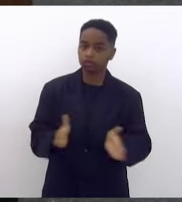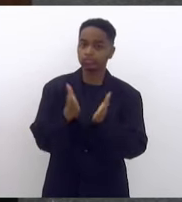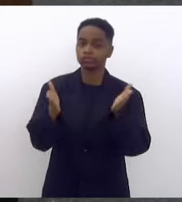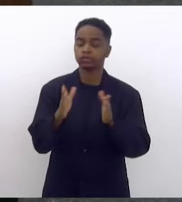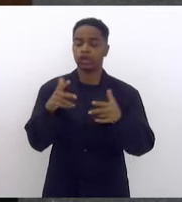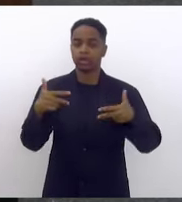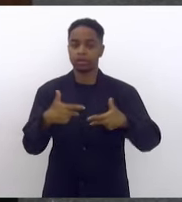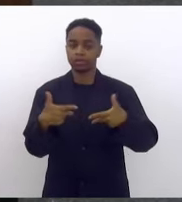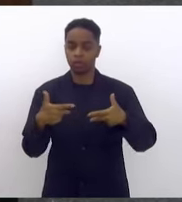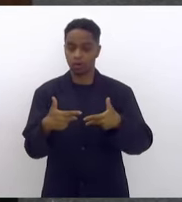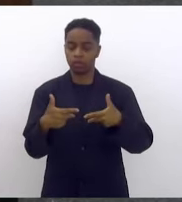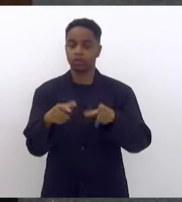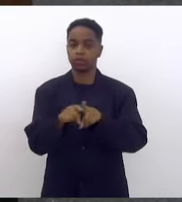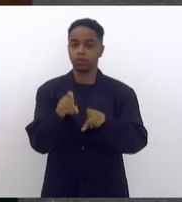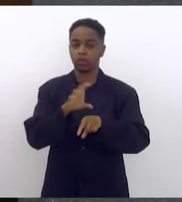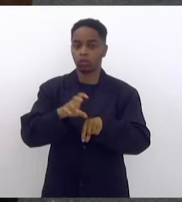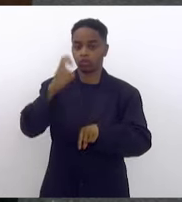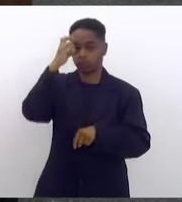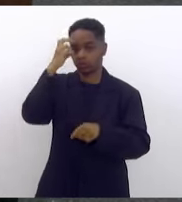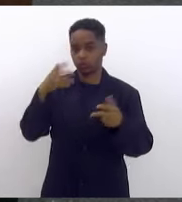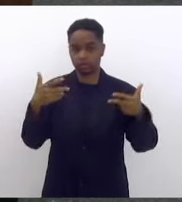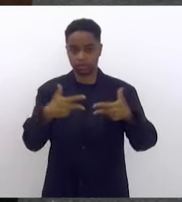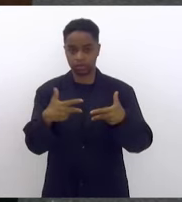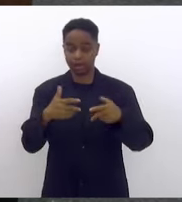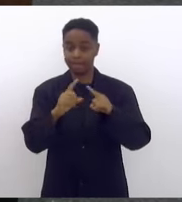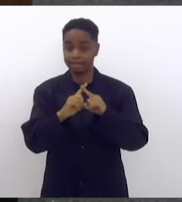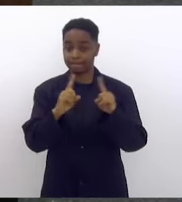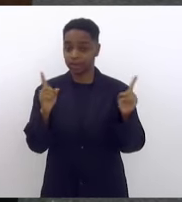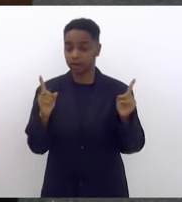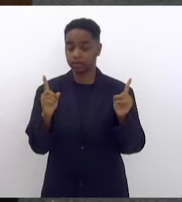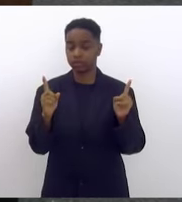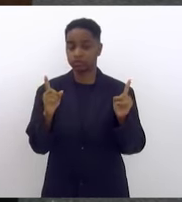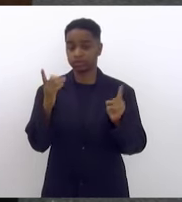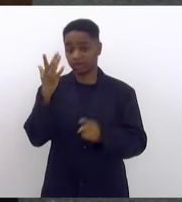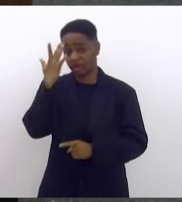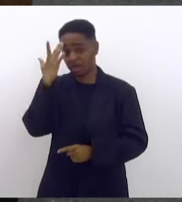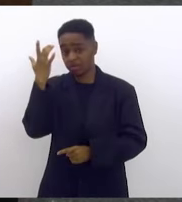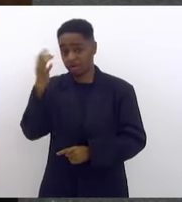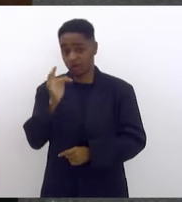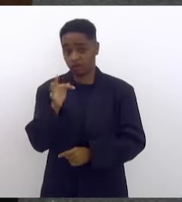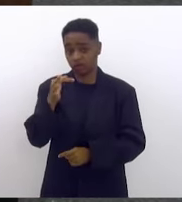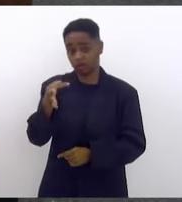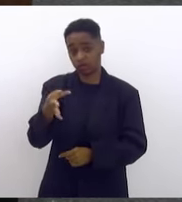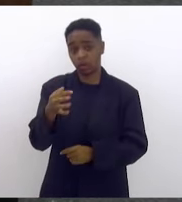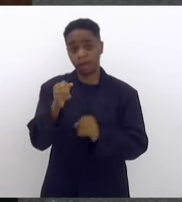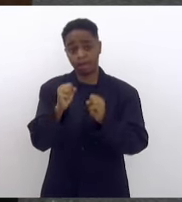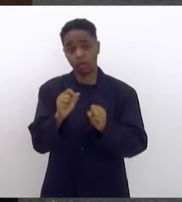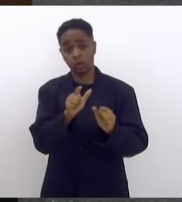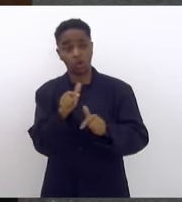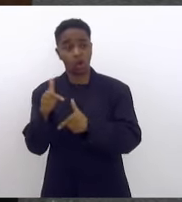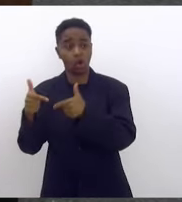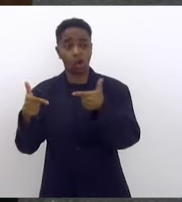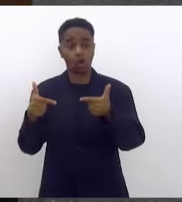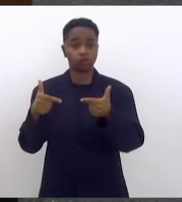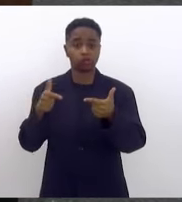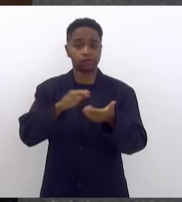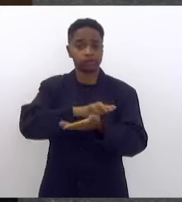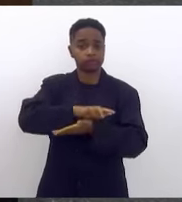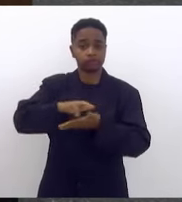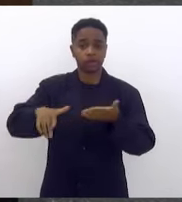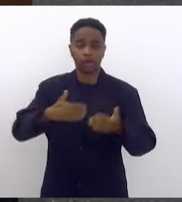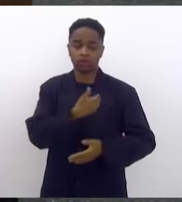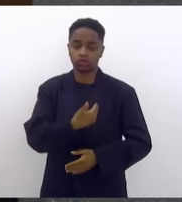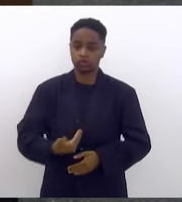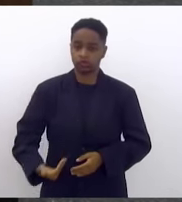hip-hop, à cultura do hip-hop. Mas, amanhã ou depois, a gente pode ter outros e sucessivos